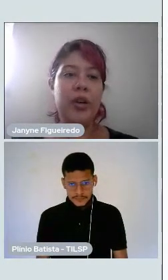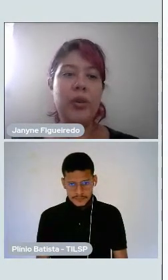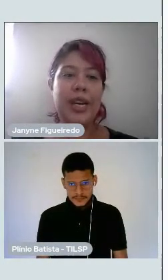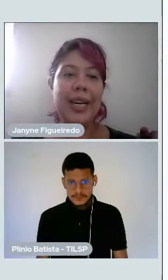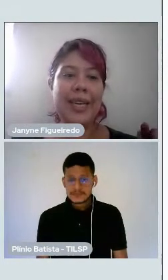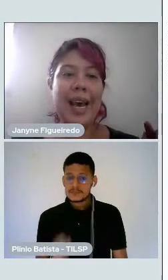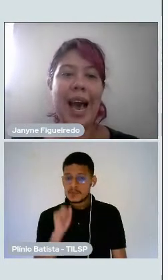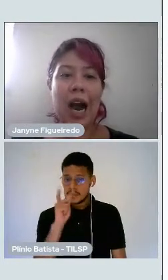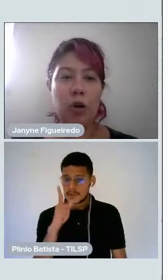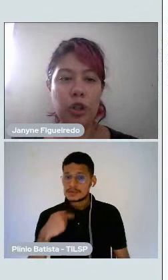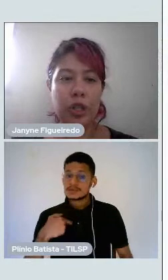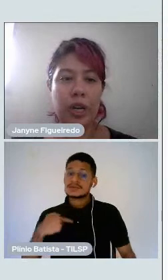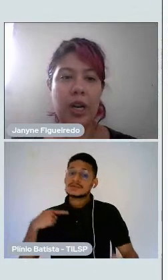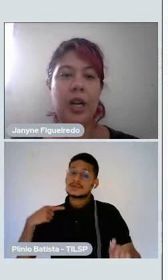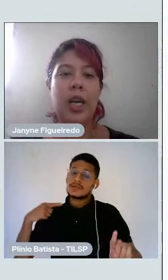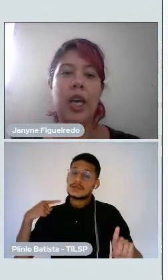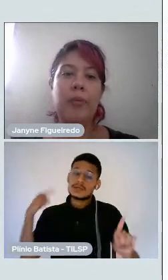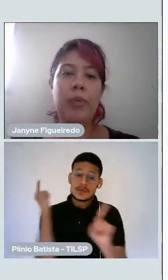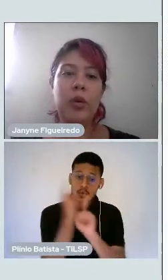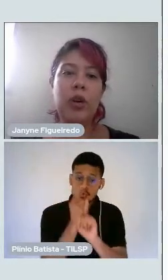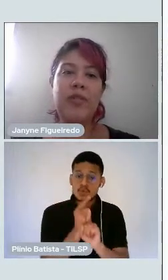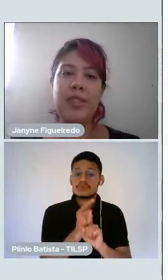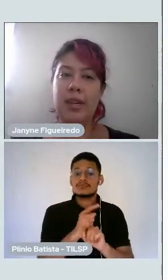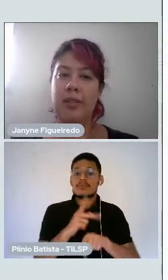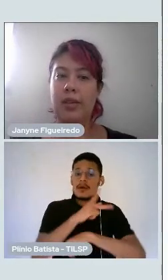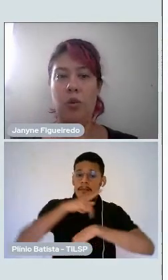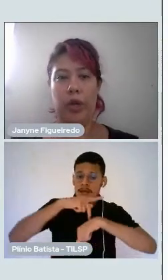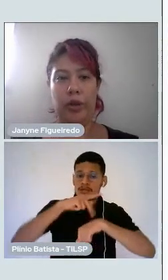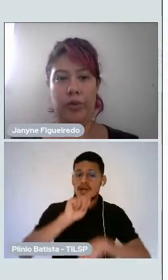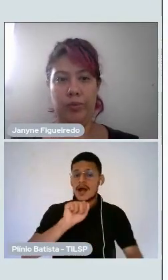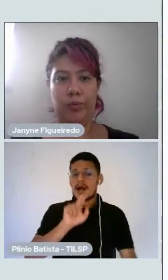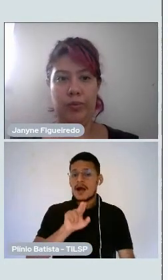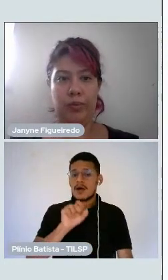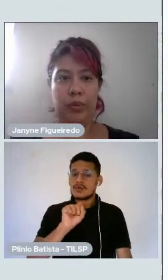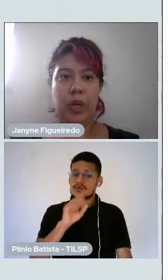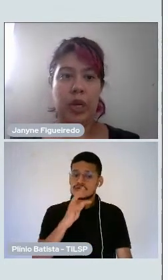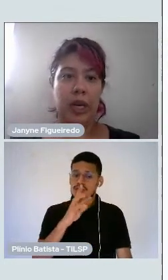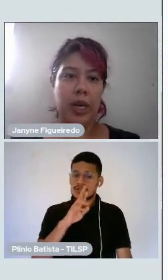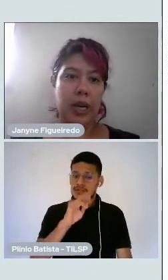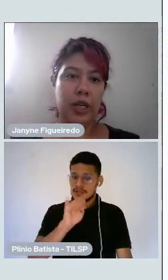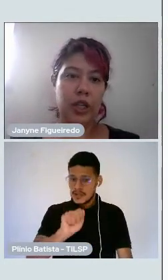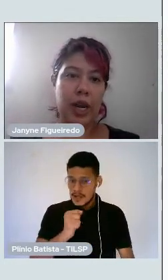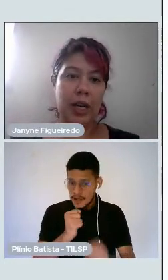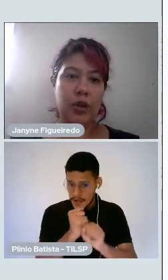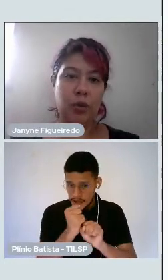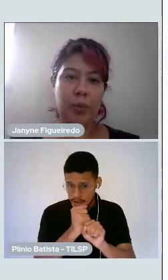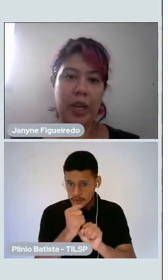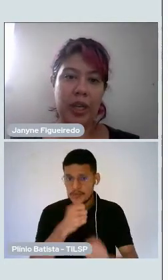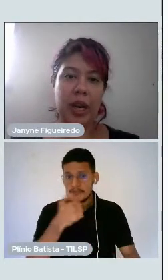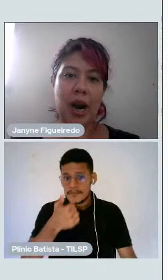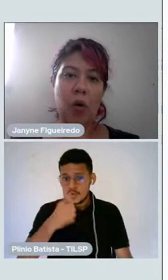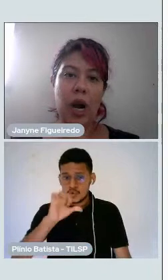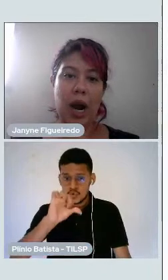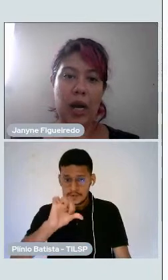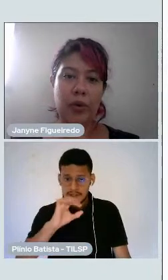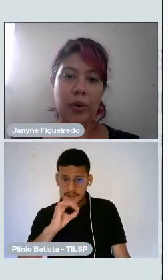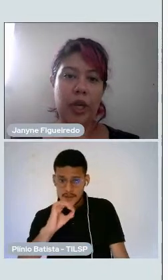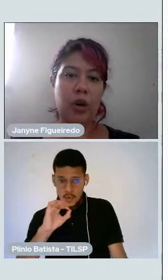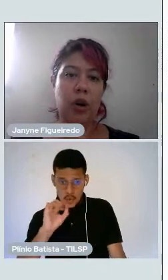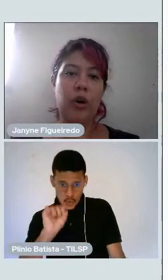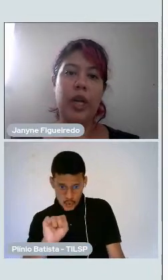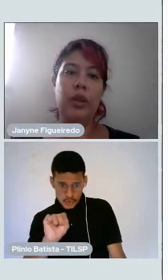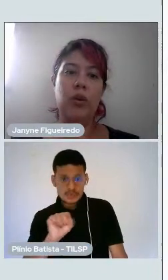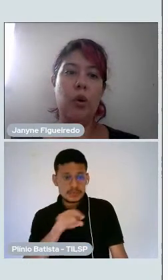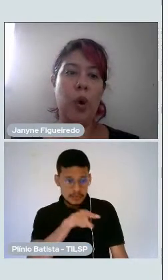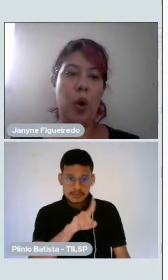Pronto, ela foi encontrada na Áustria em 1908. Está esculpida em